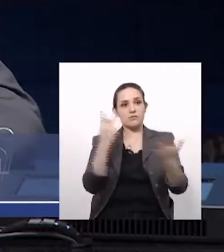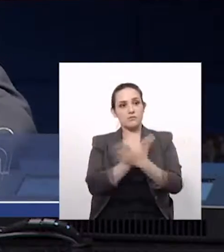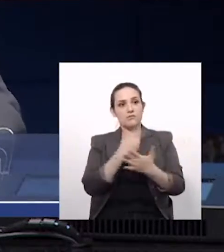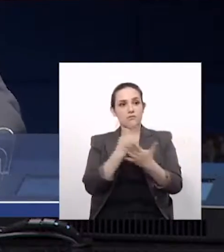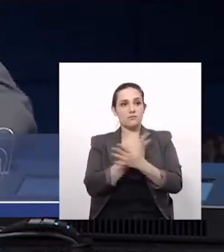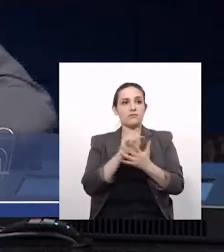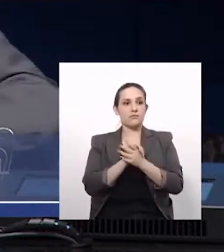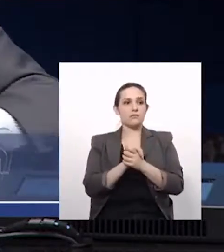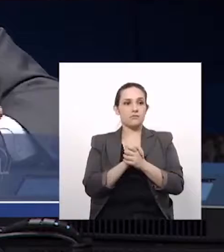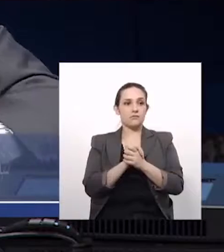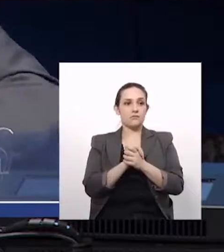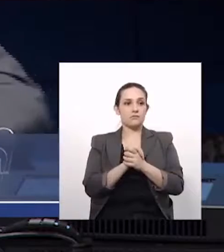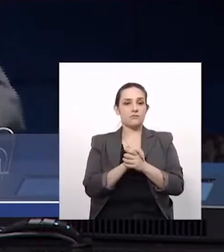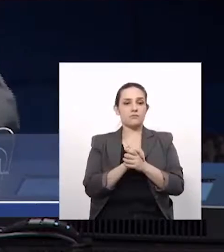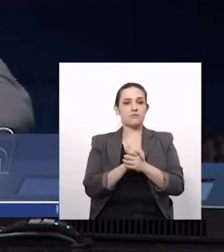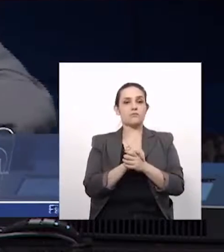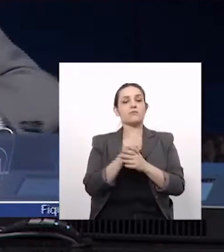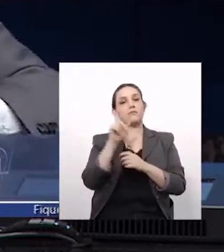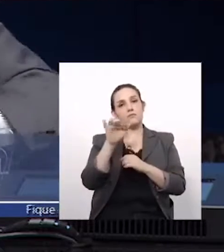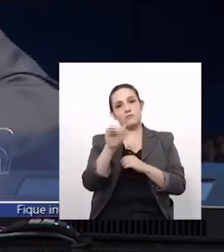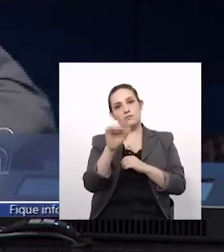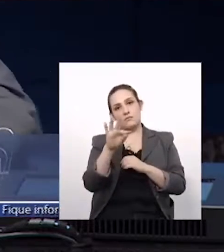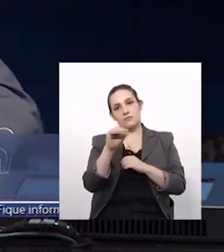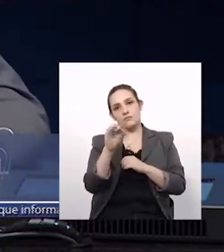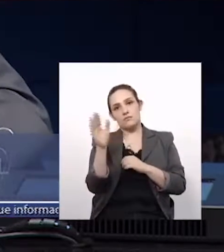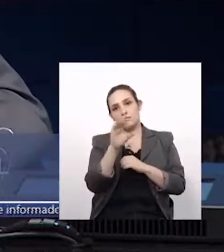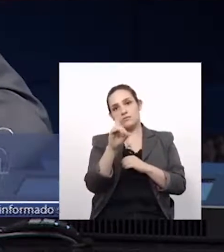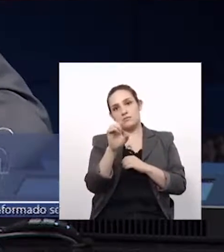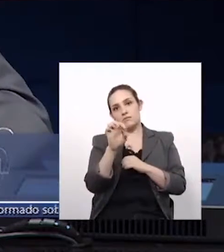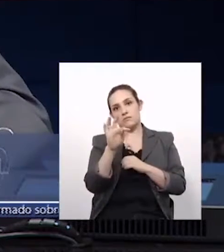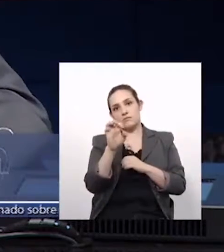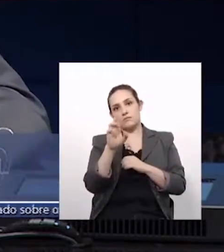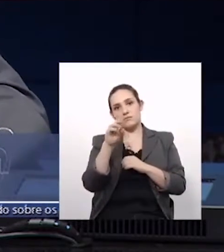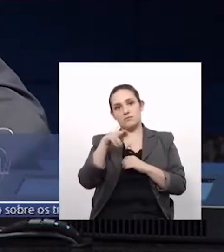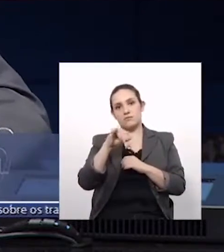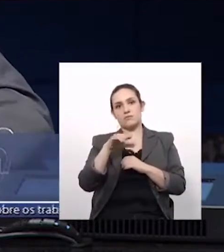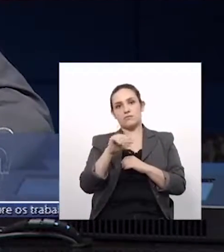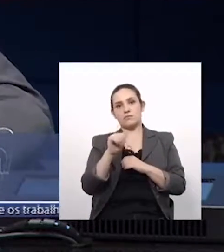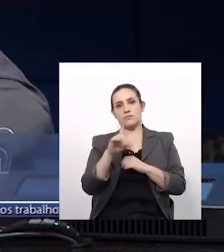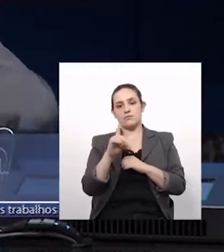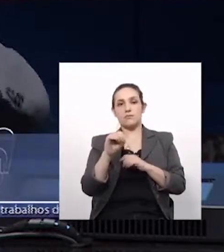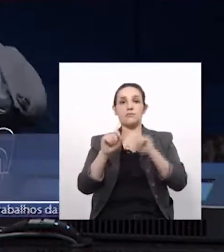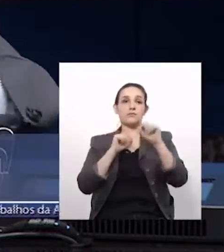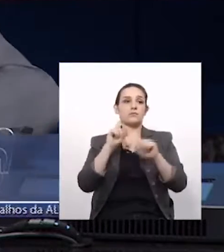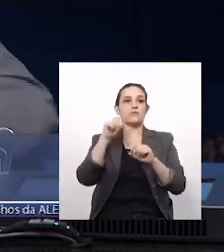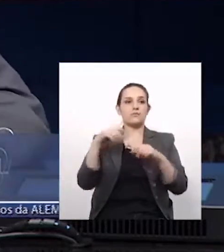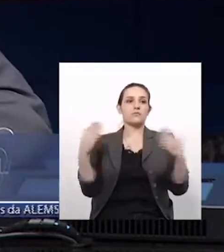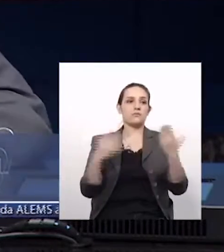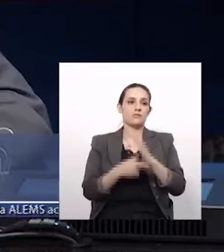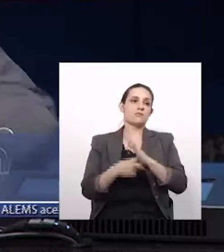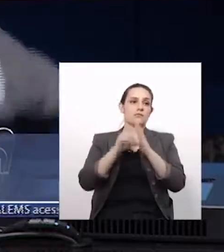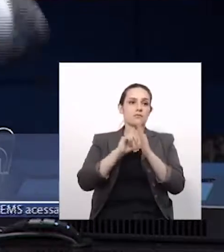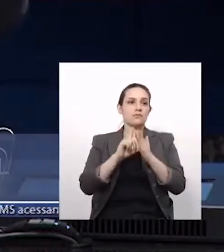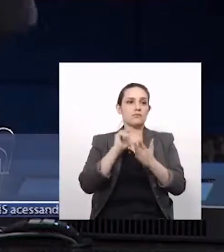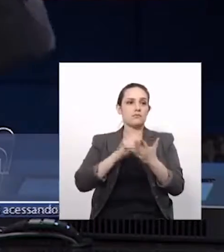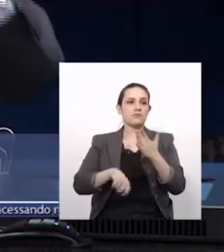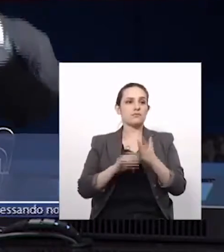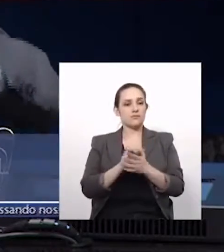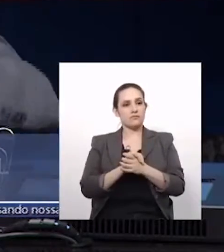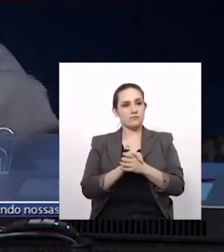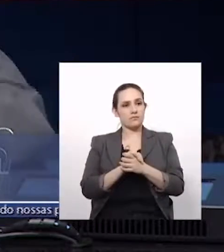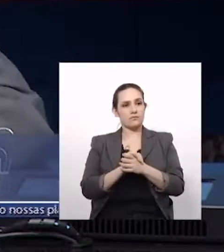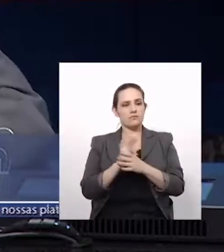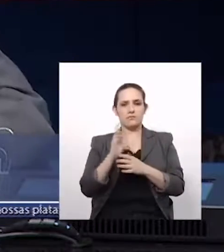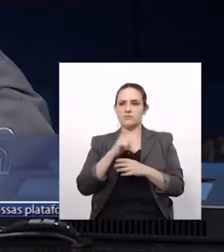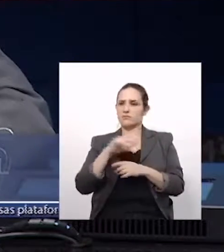maior. Esse aqui é o fato que trouxe aqui na Assembleia a discussão. Agora, antes de pegar a assinatura, já tinha